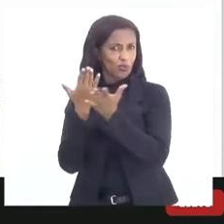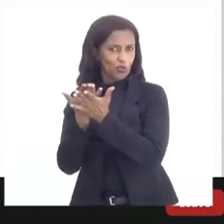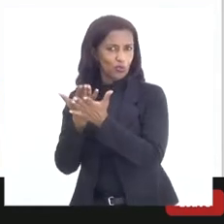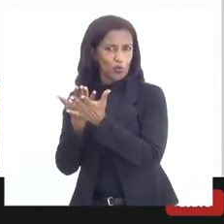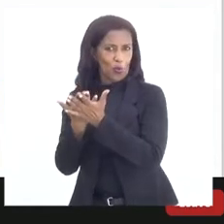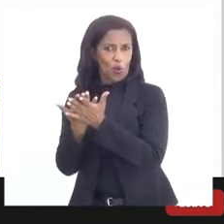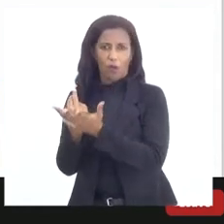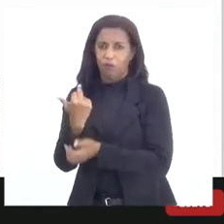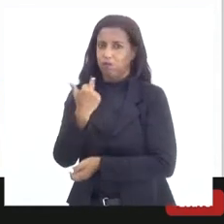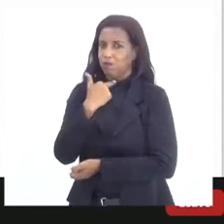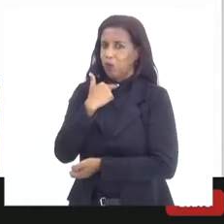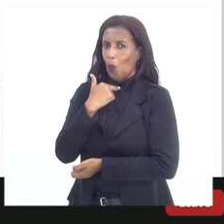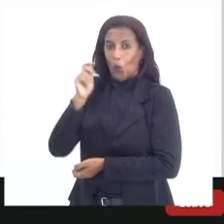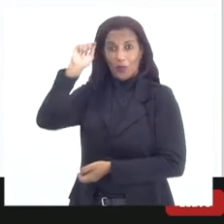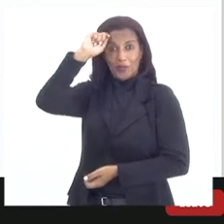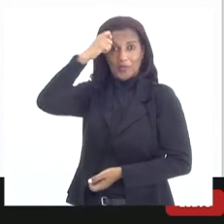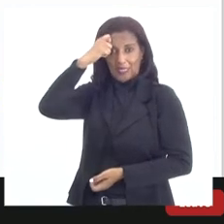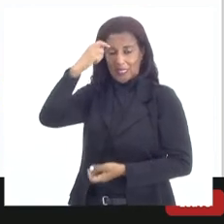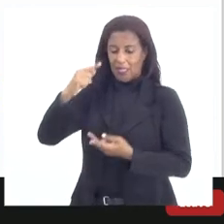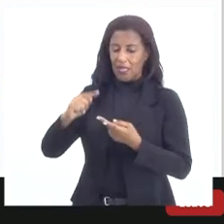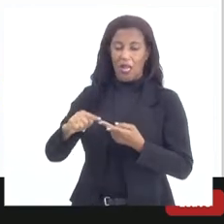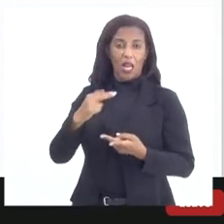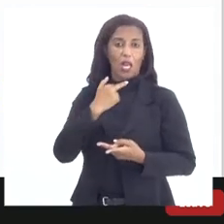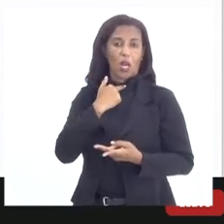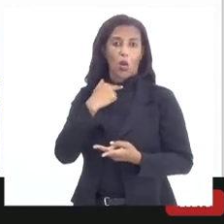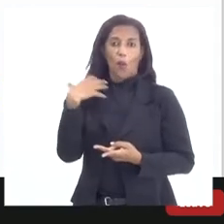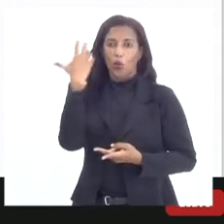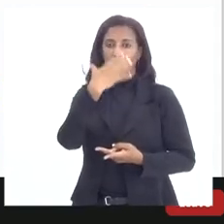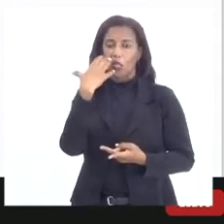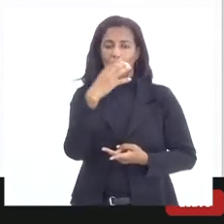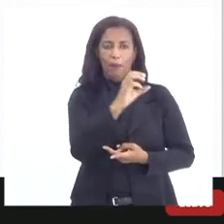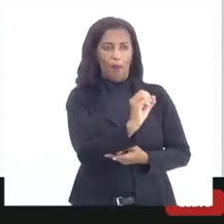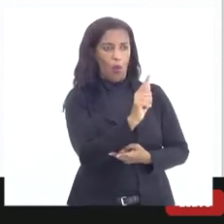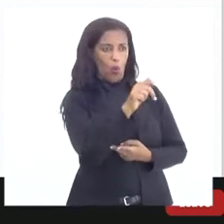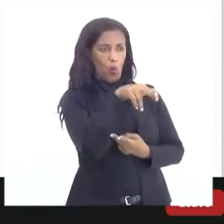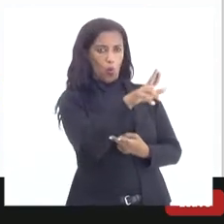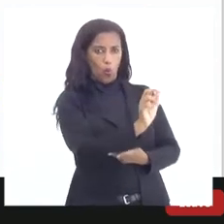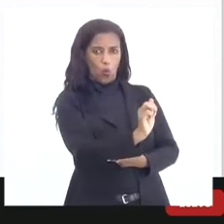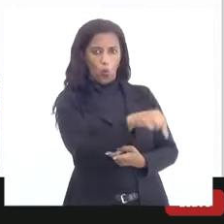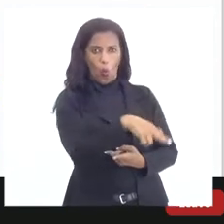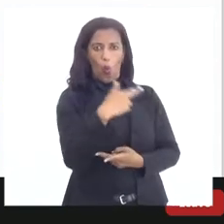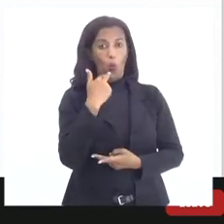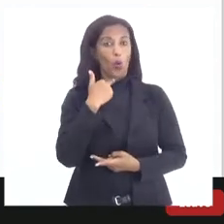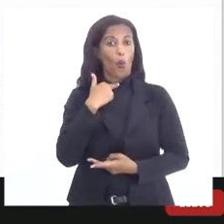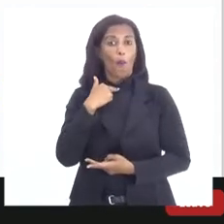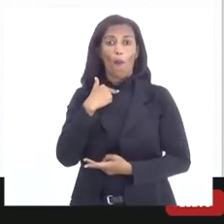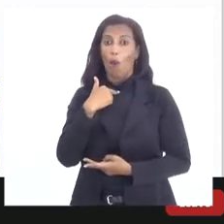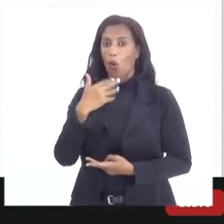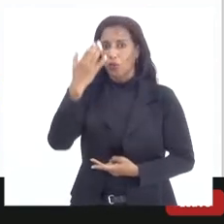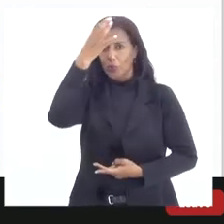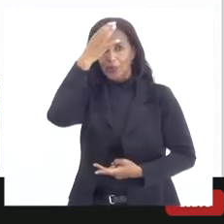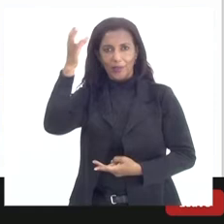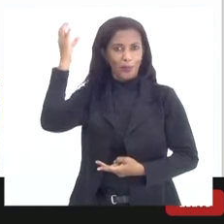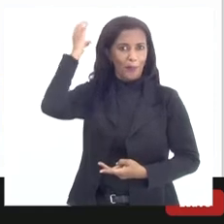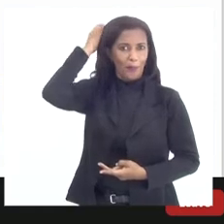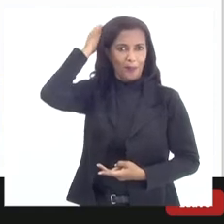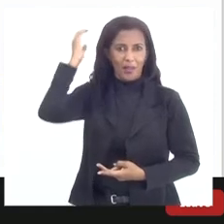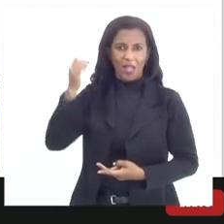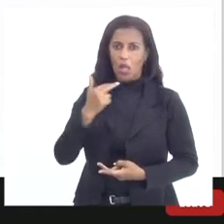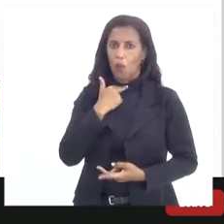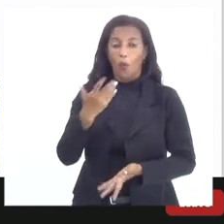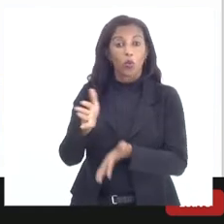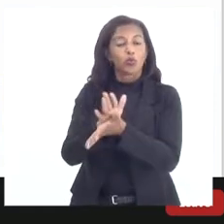diz, não posso ser negra, não posso cantar para Ogum, não posso ser do Candomblé, não posso